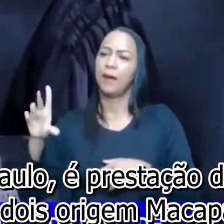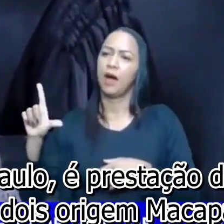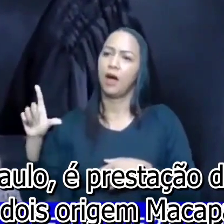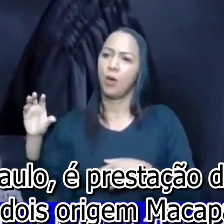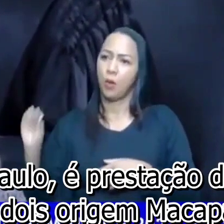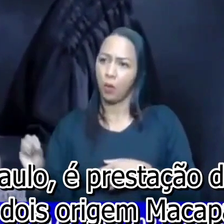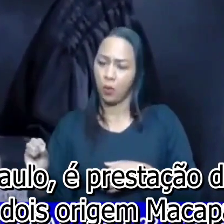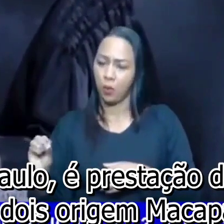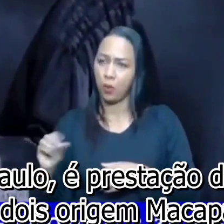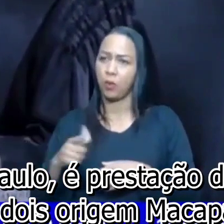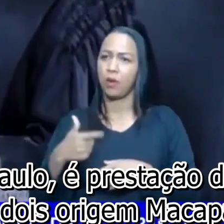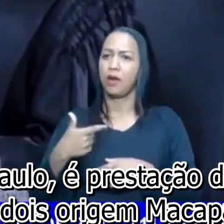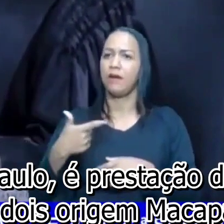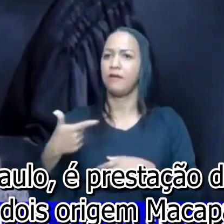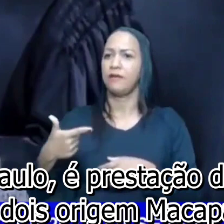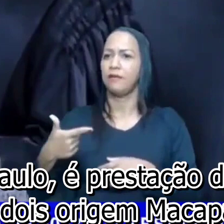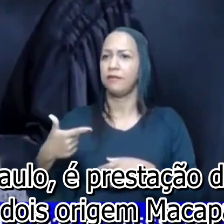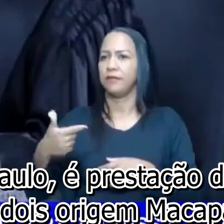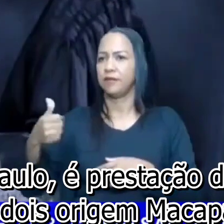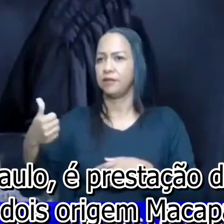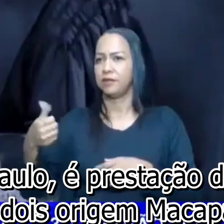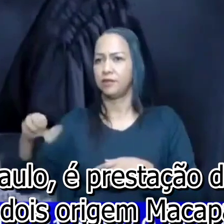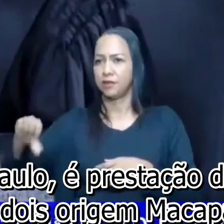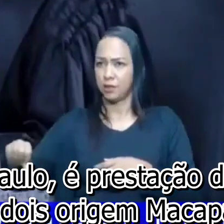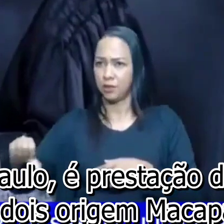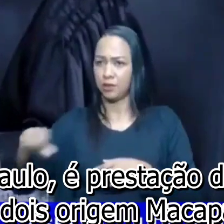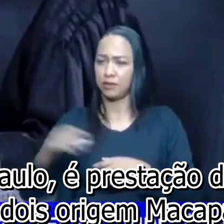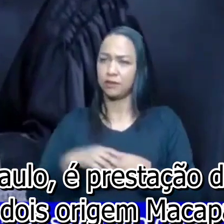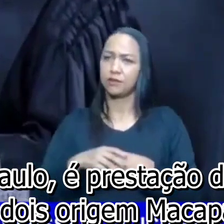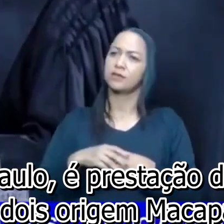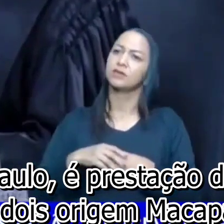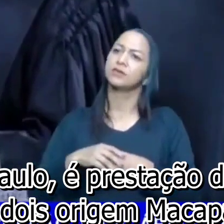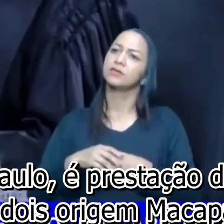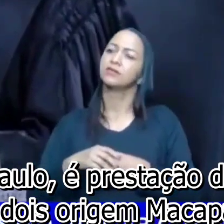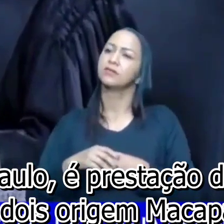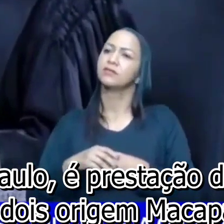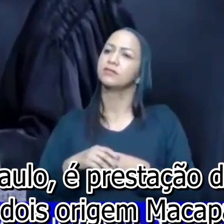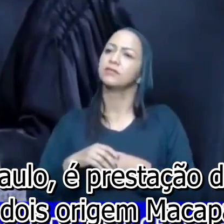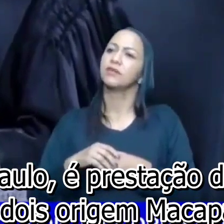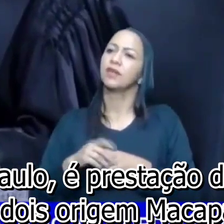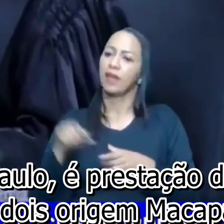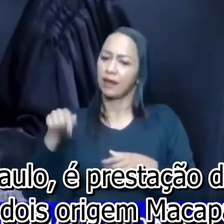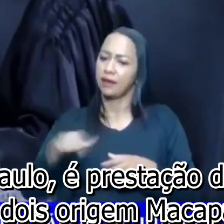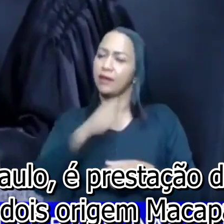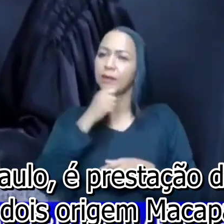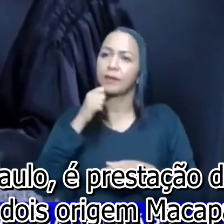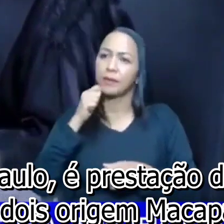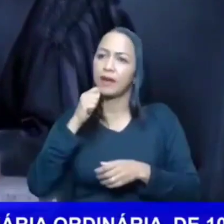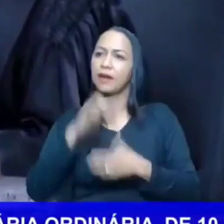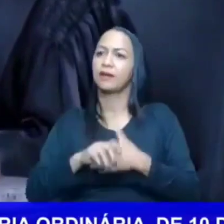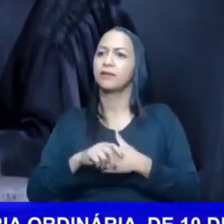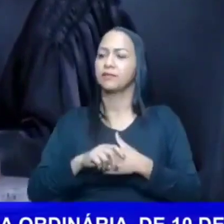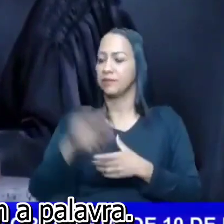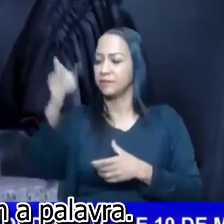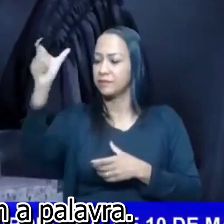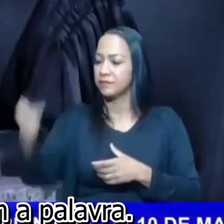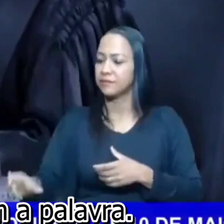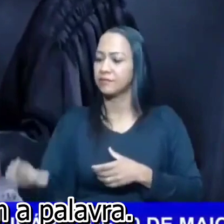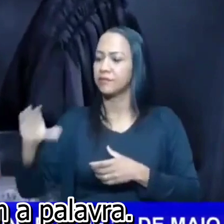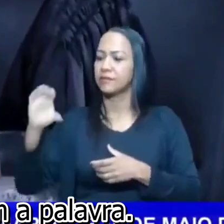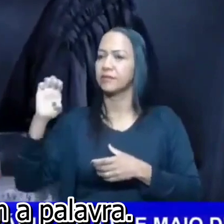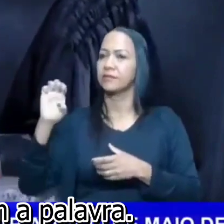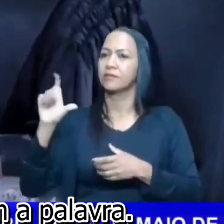29, Paulo, é a prestação de contas 0600-878 de 2022, origem Macapá, interessado